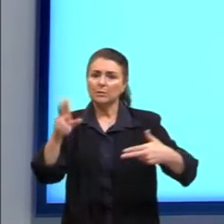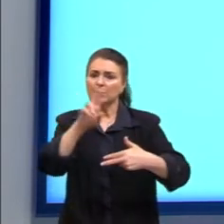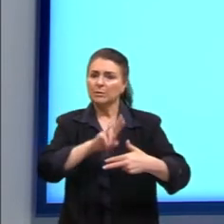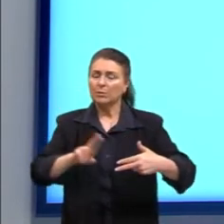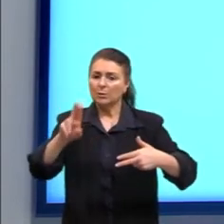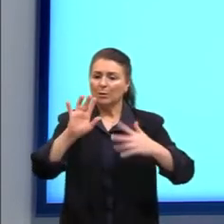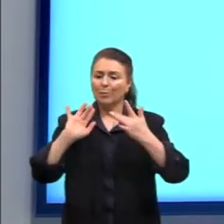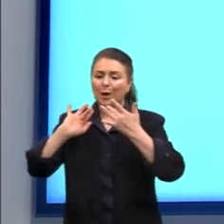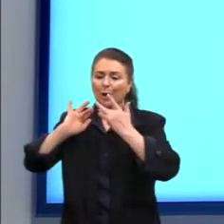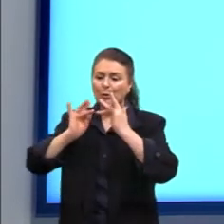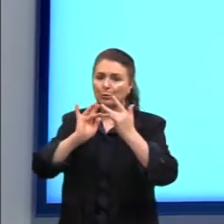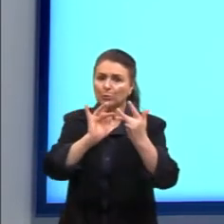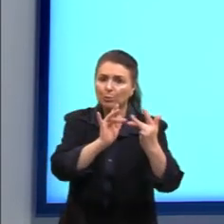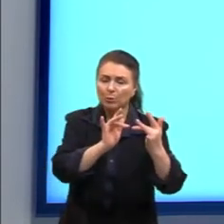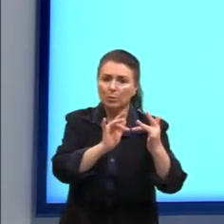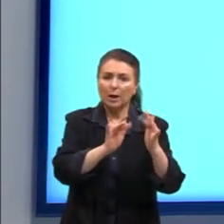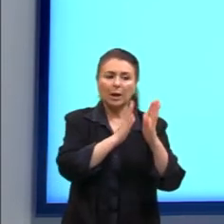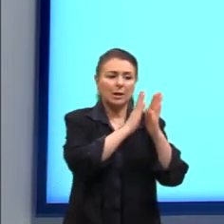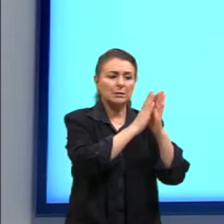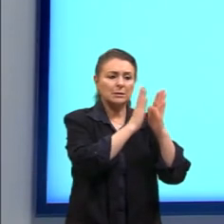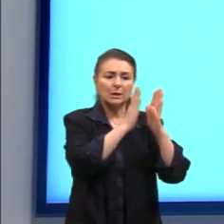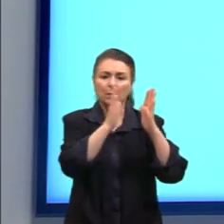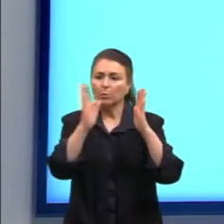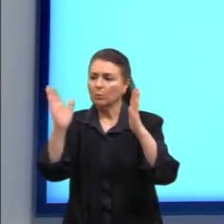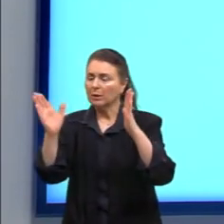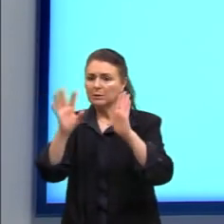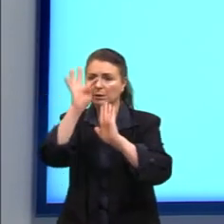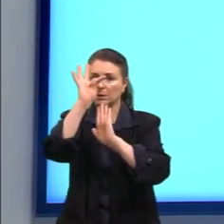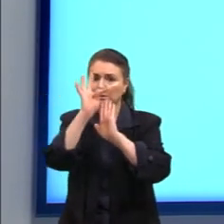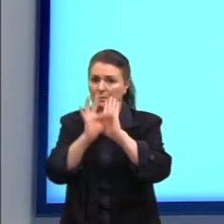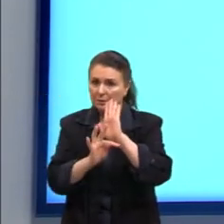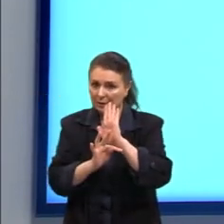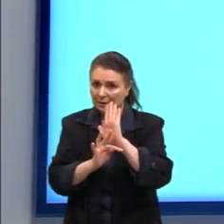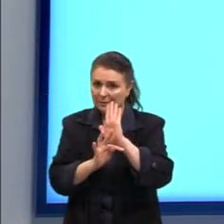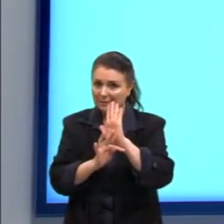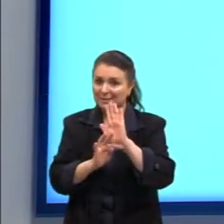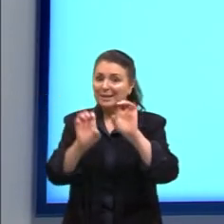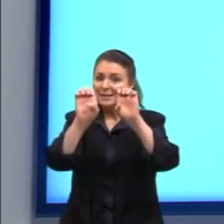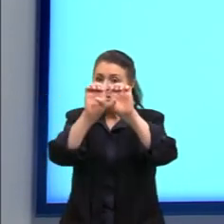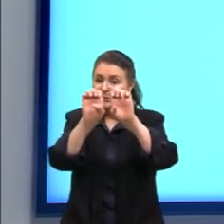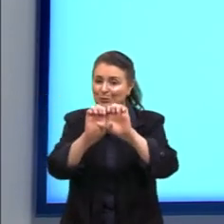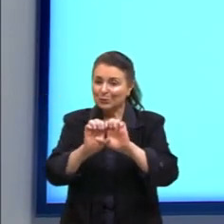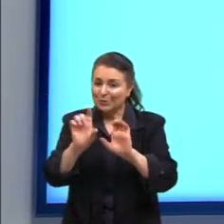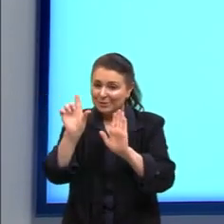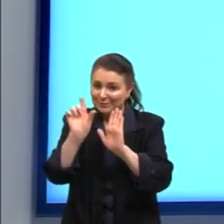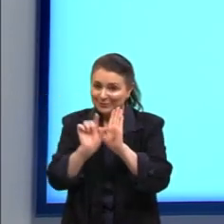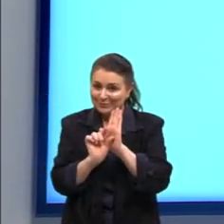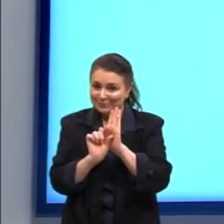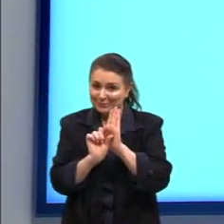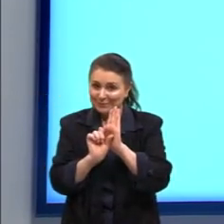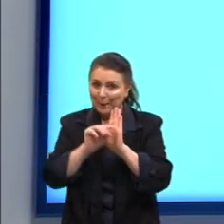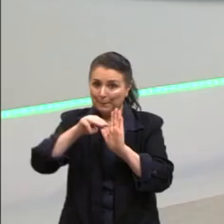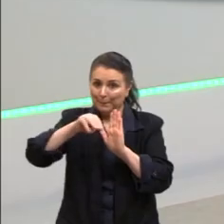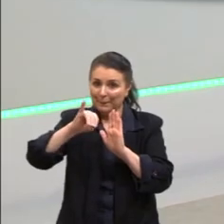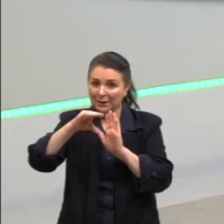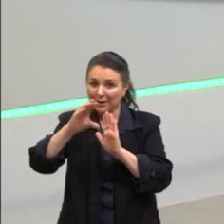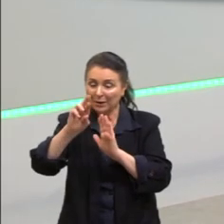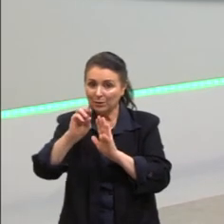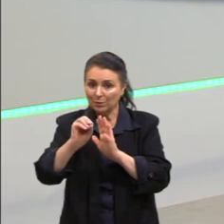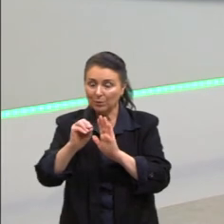para articular sequências de texto e as microestruturas? Aqui falando de